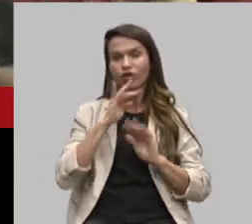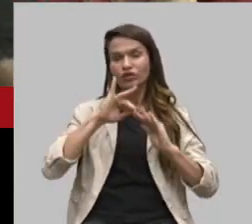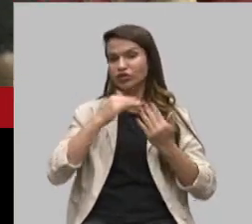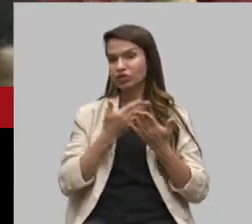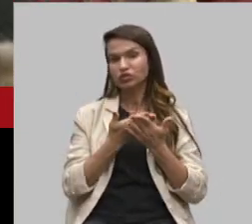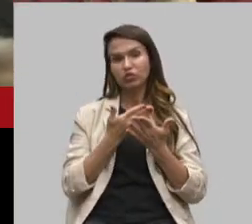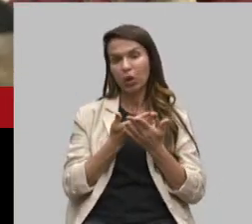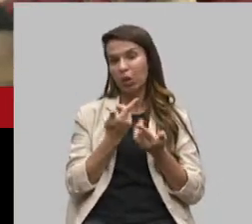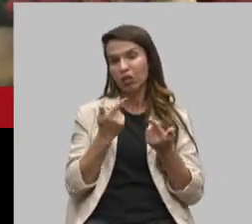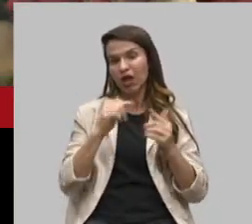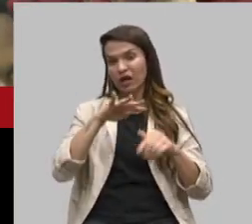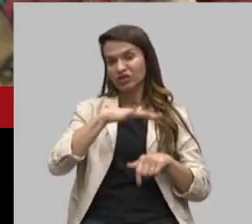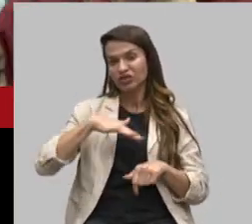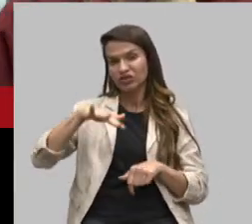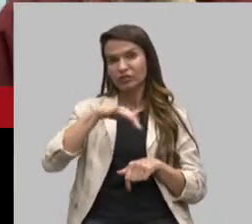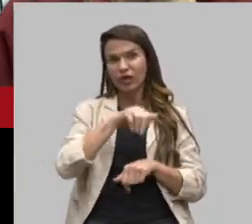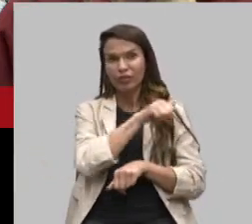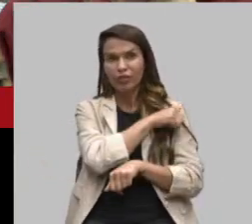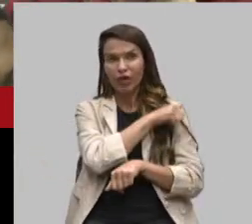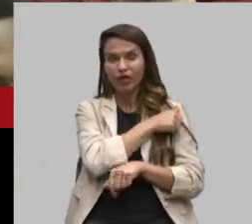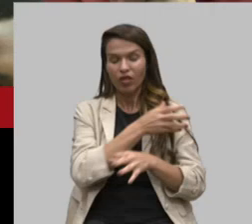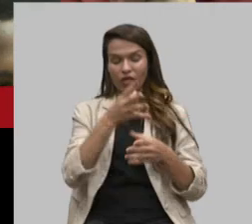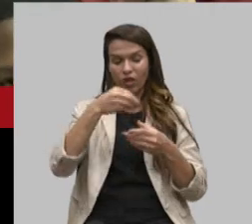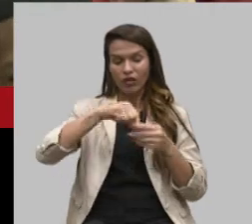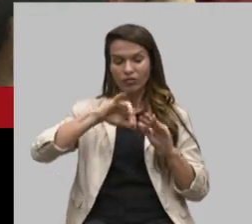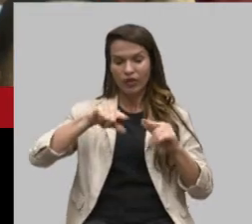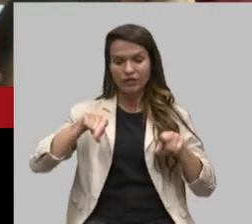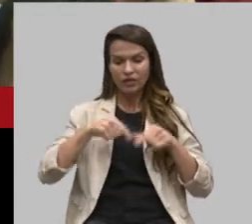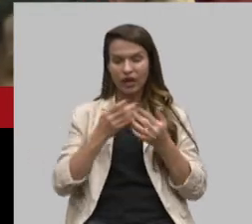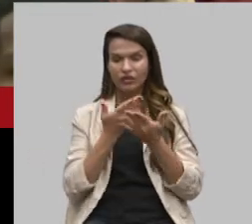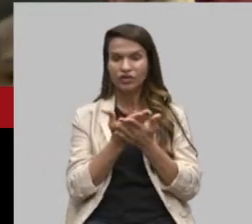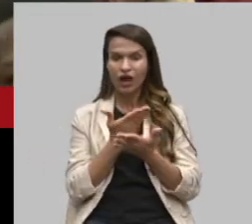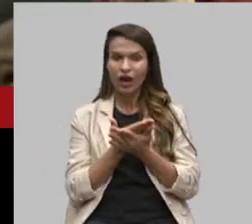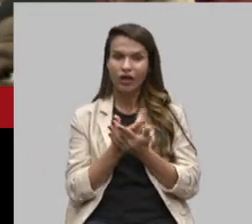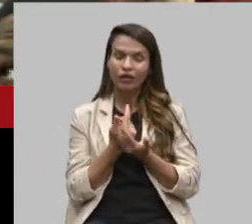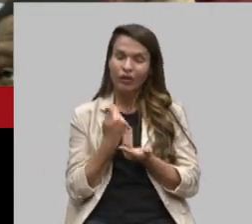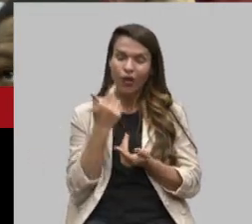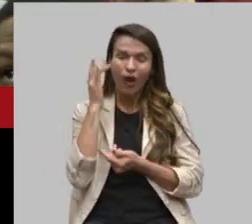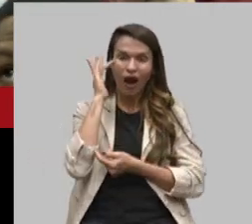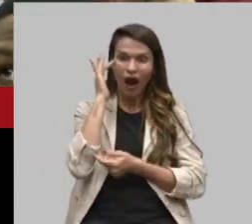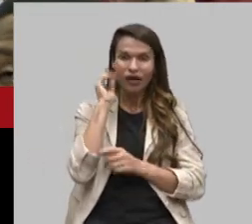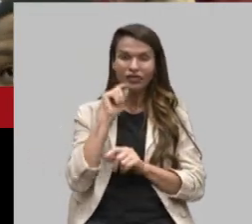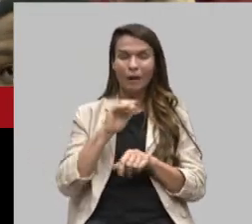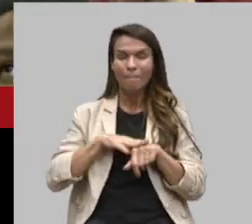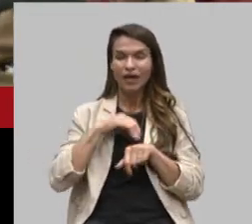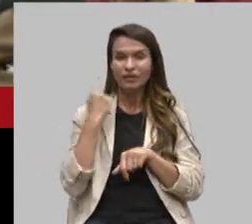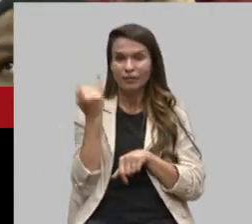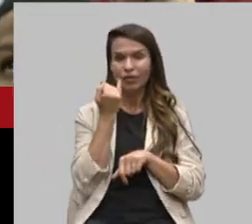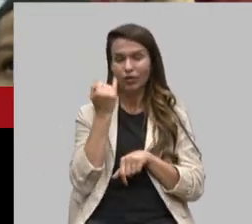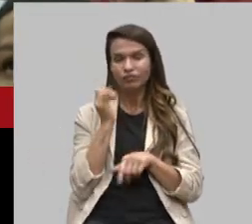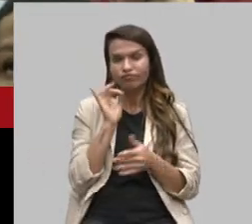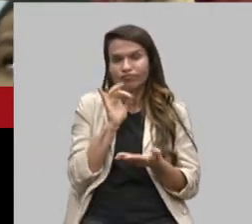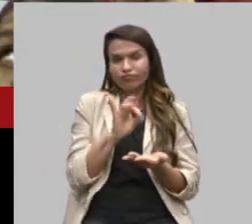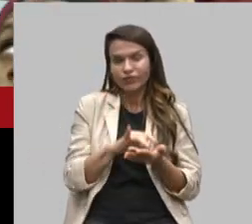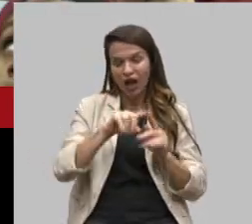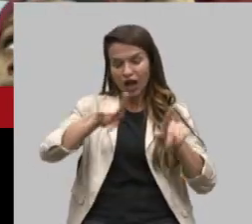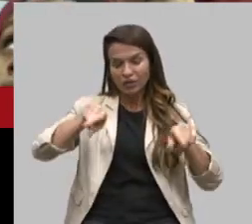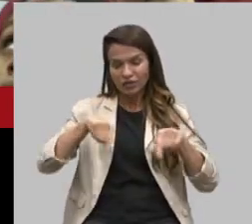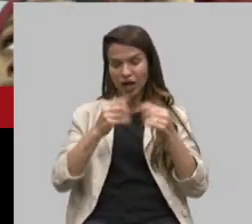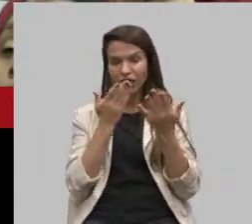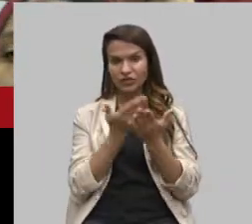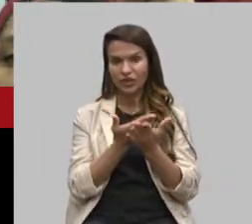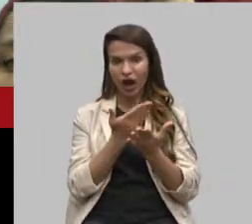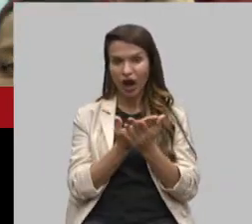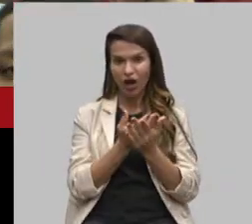espaço nem pros alunos dentro de uma sala de aula então eu acho que é mais importante realmente a sala de aula do